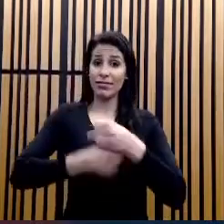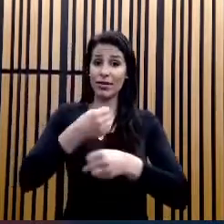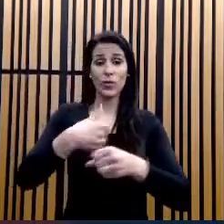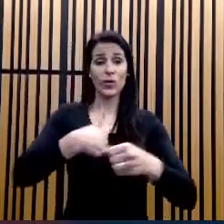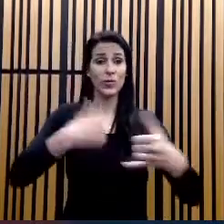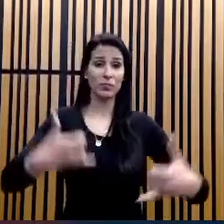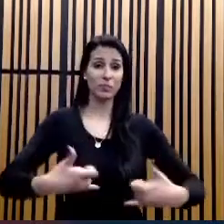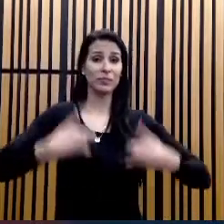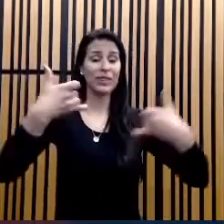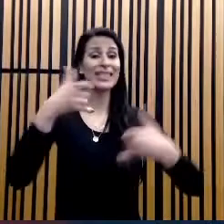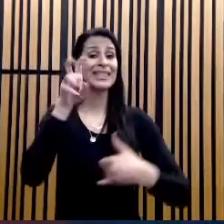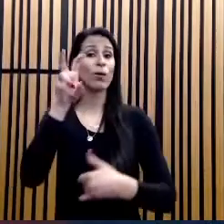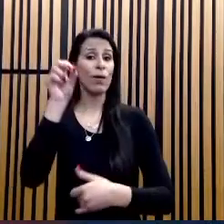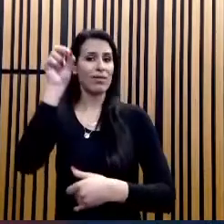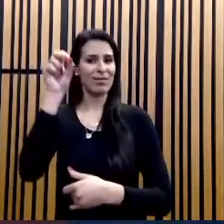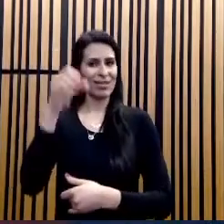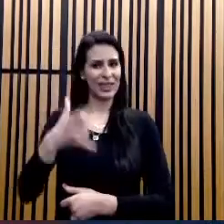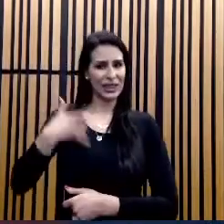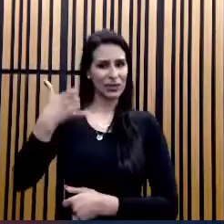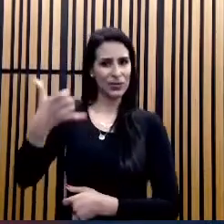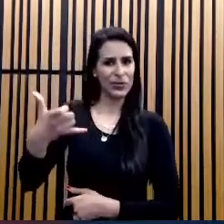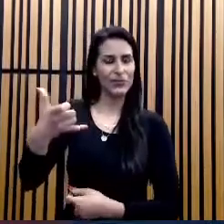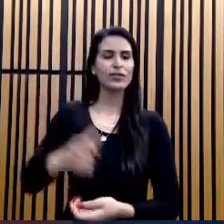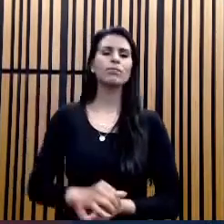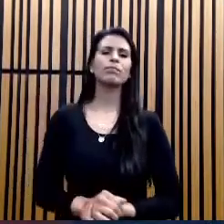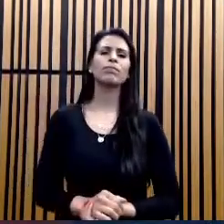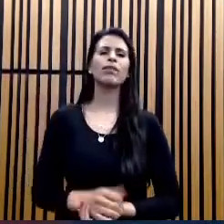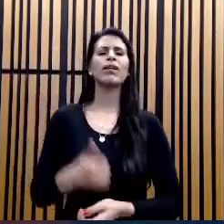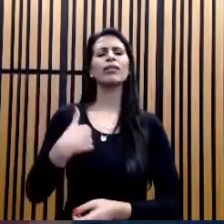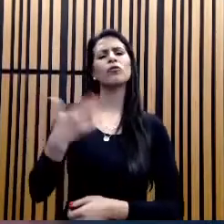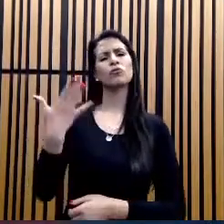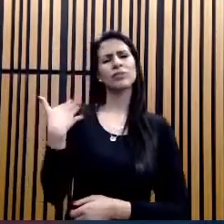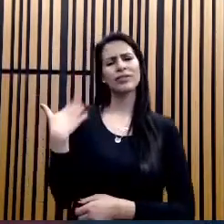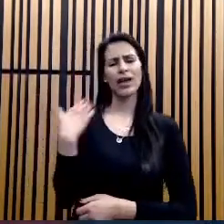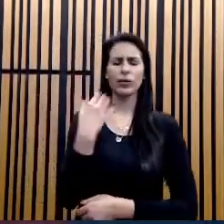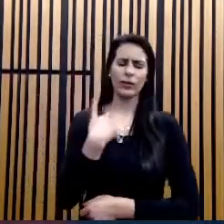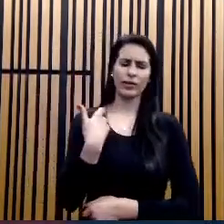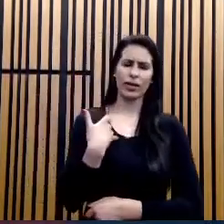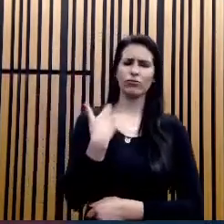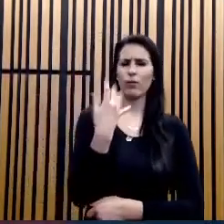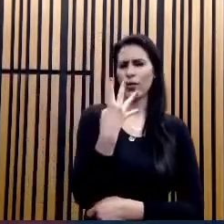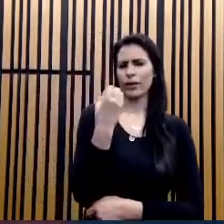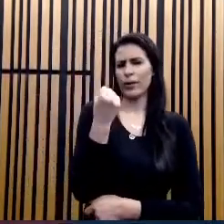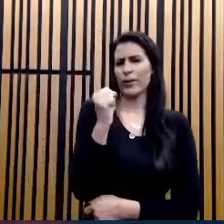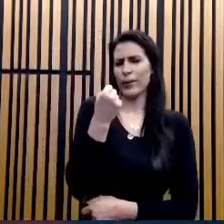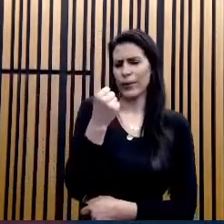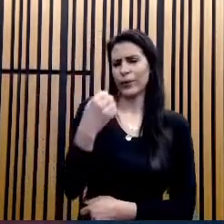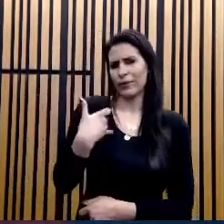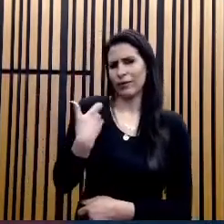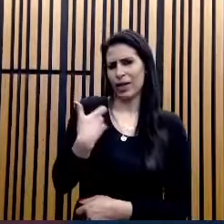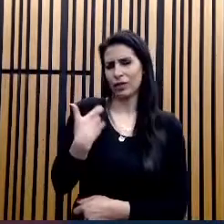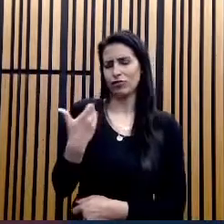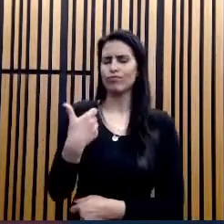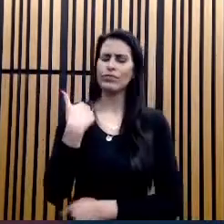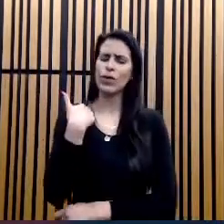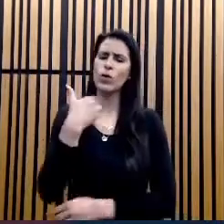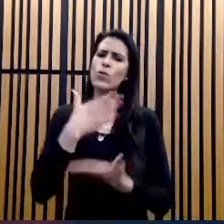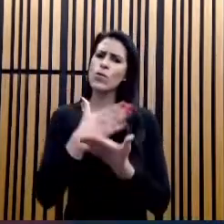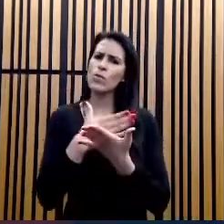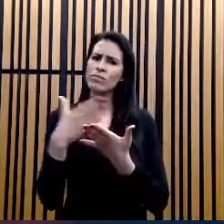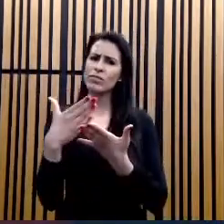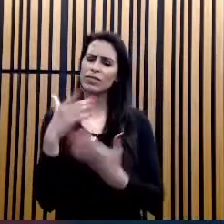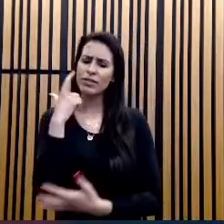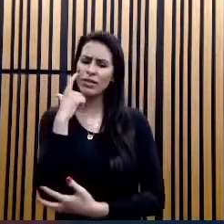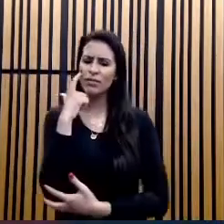anos. E quando eu estava lá com meus 48 anos, eu comecei a me dar conta que